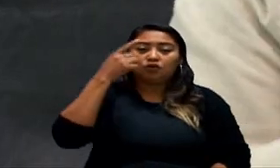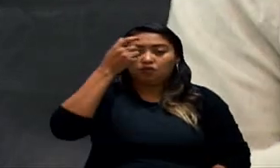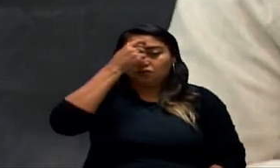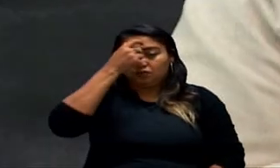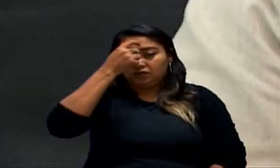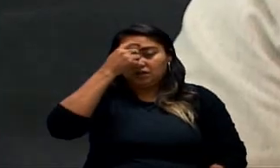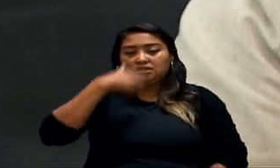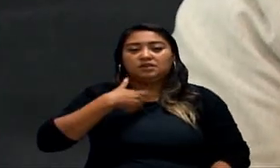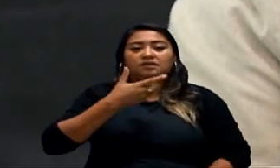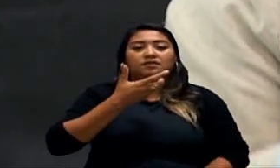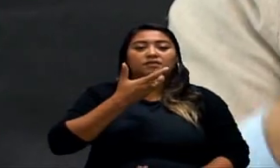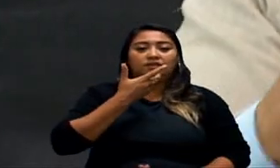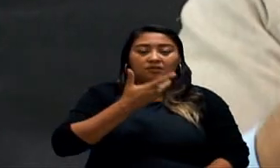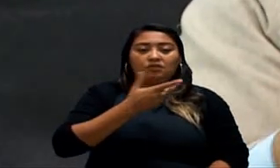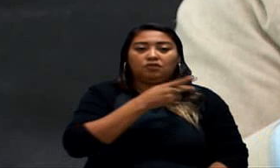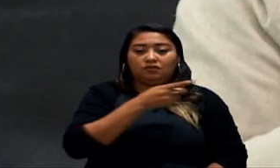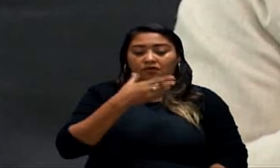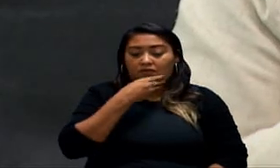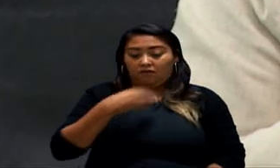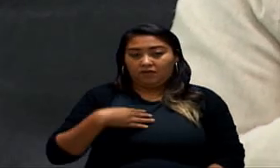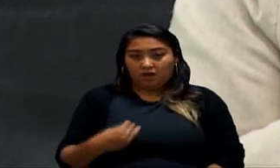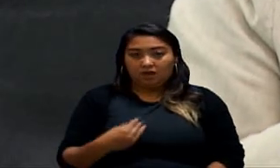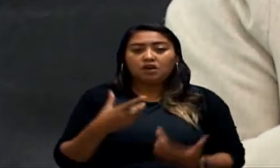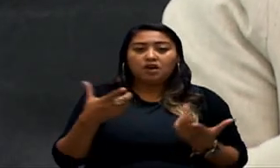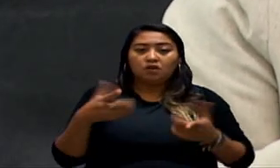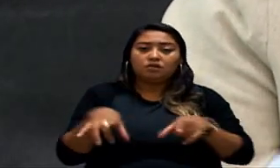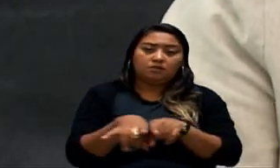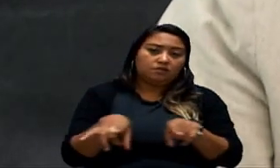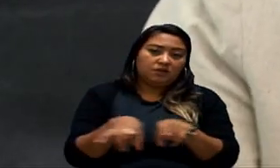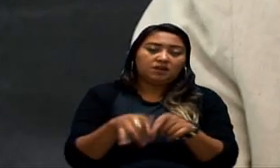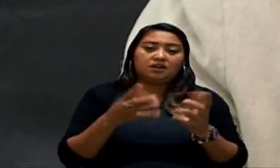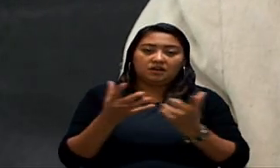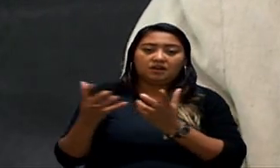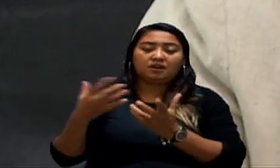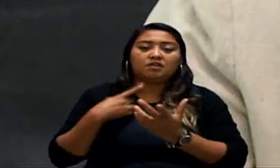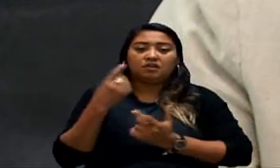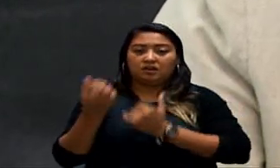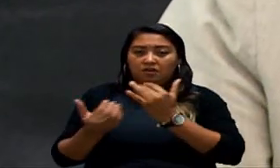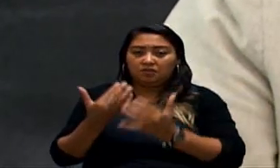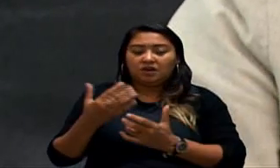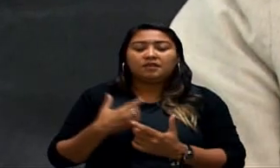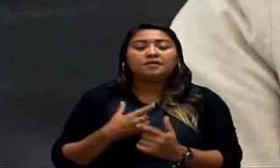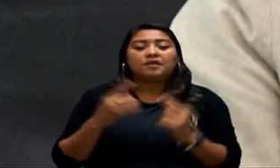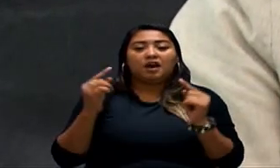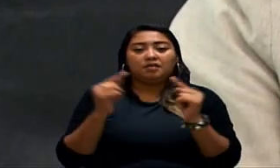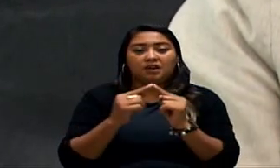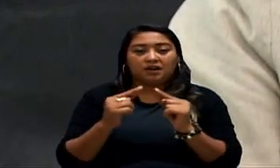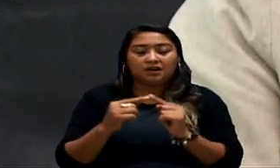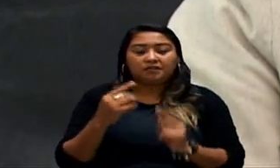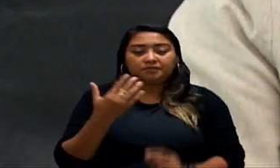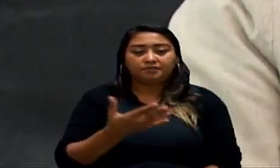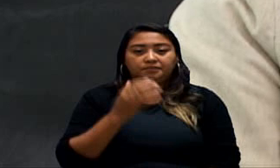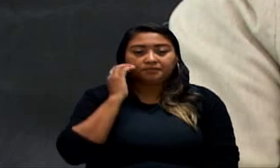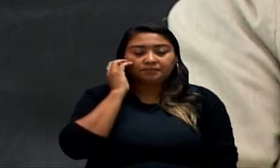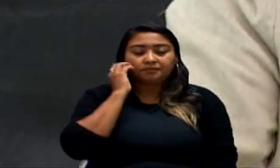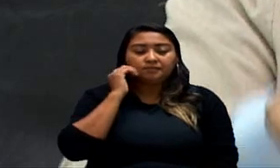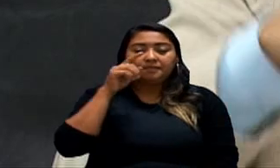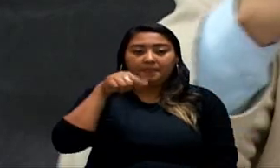ele passou essa consciência para os filhos, eu quero ser também cremado, e, nesse caso, ele